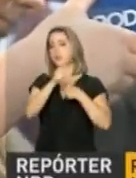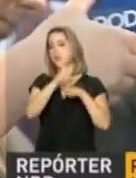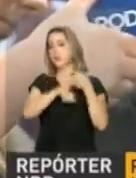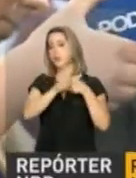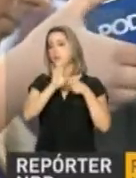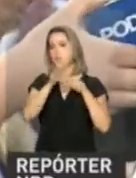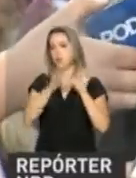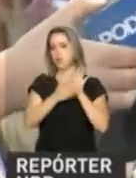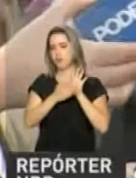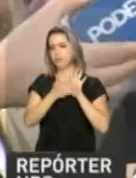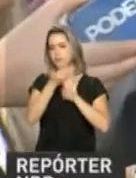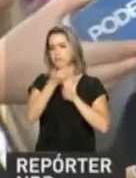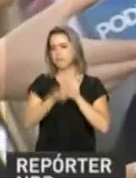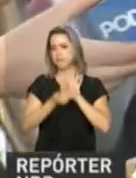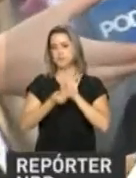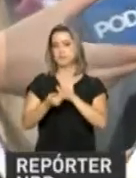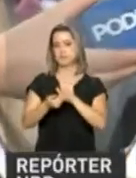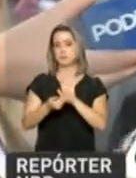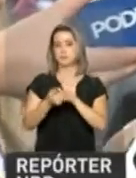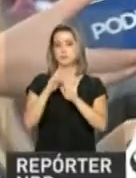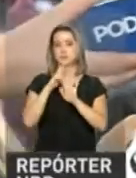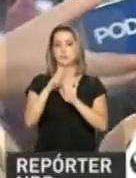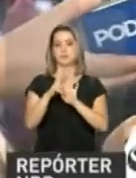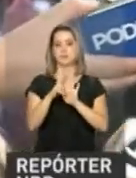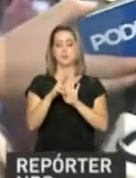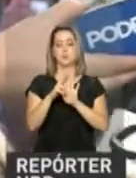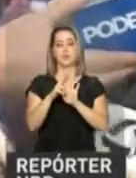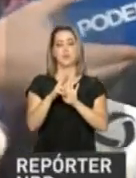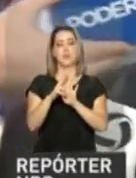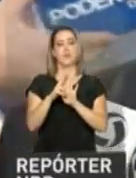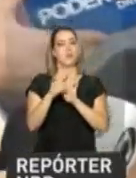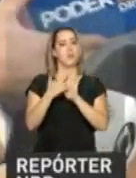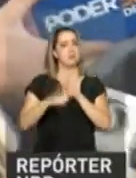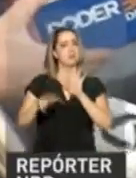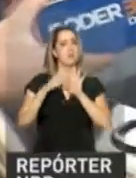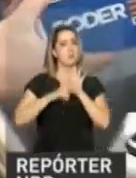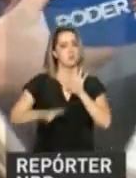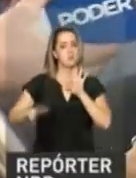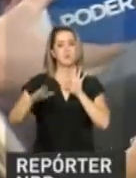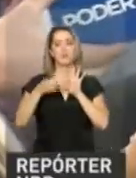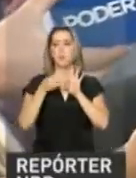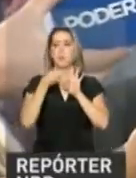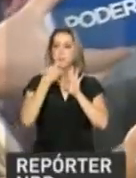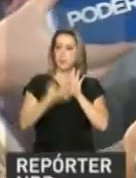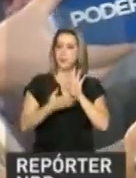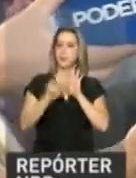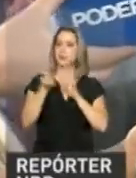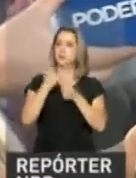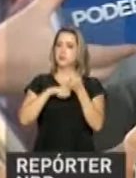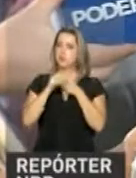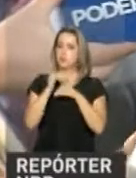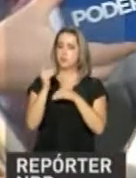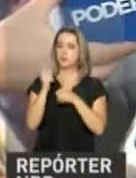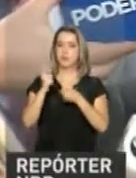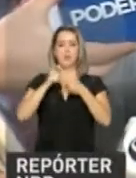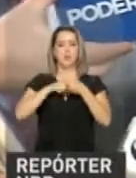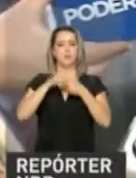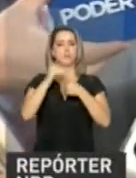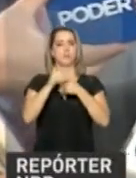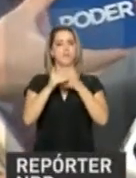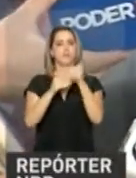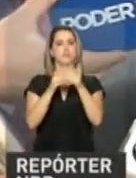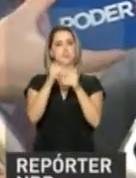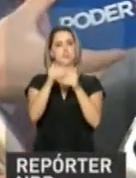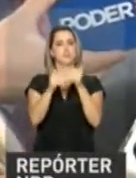tem apresentado resultados de recuperação, e um dos sintomas que